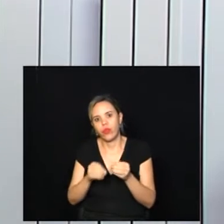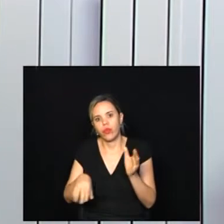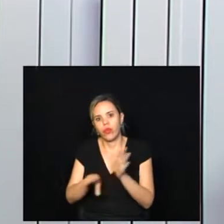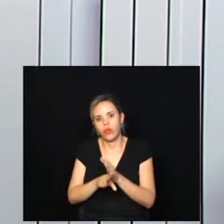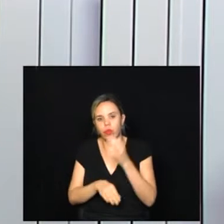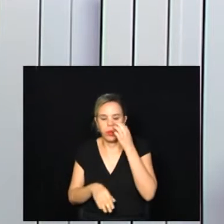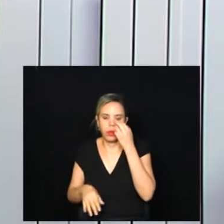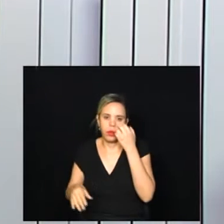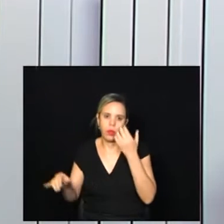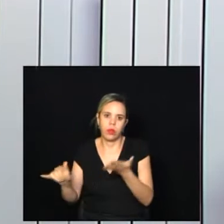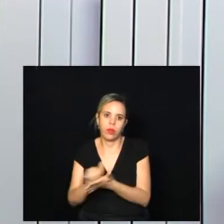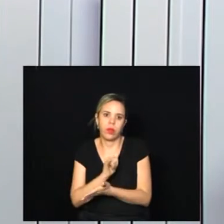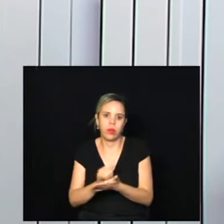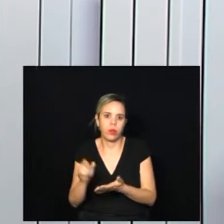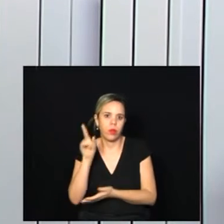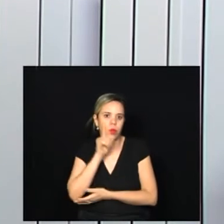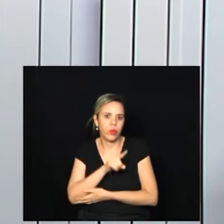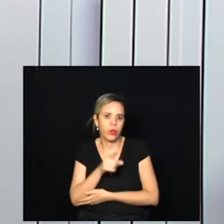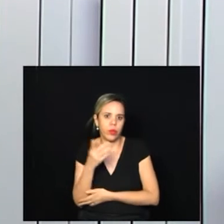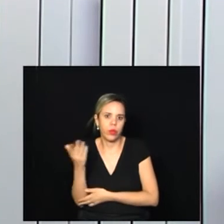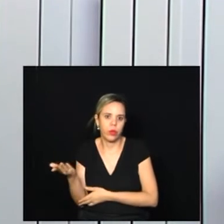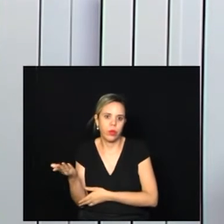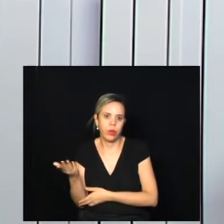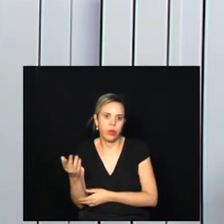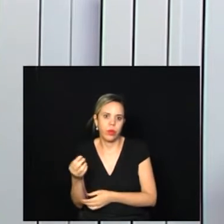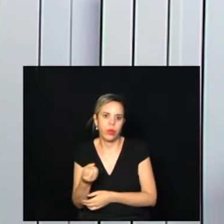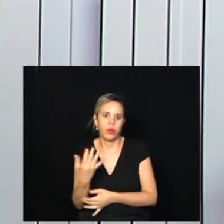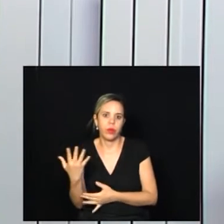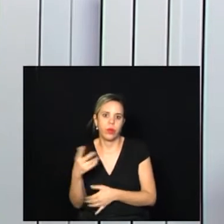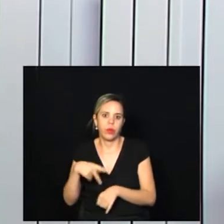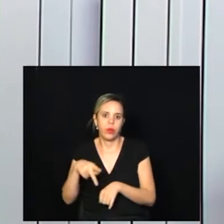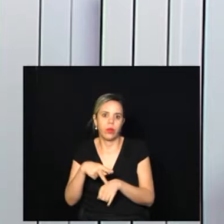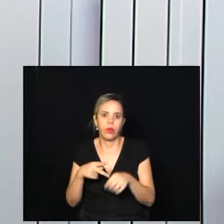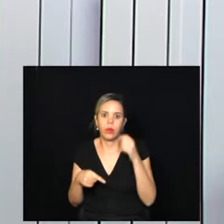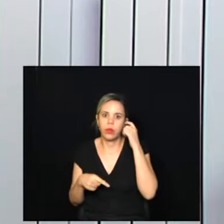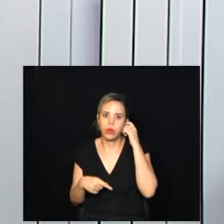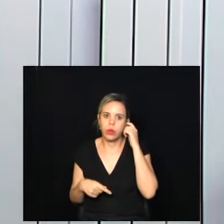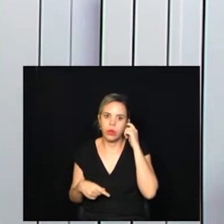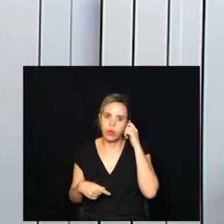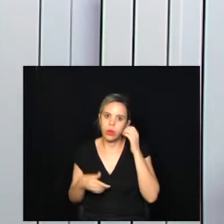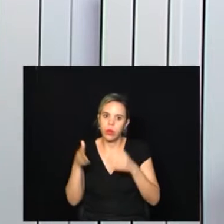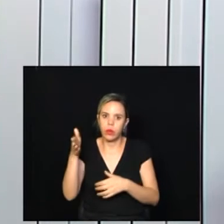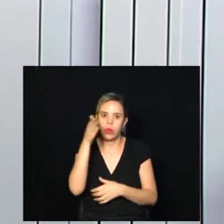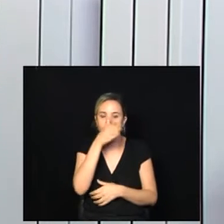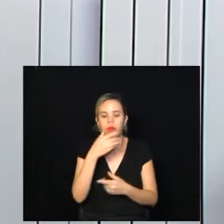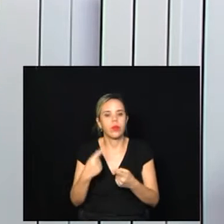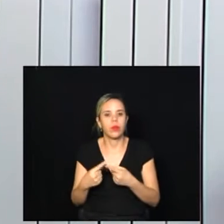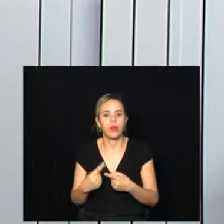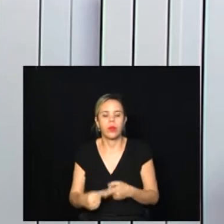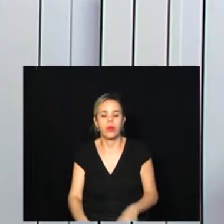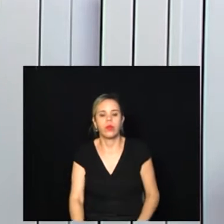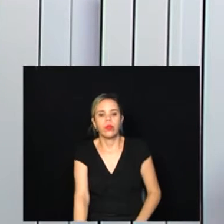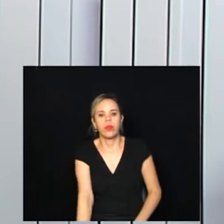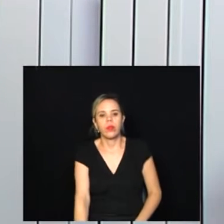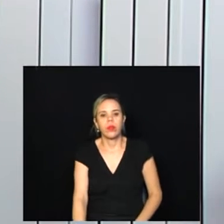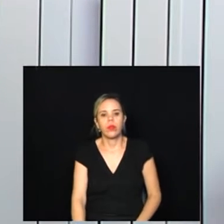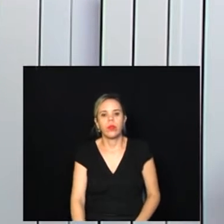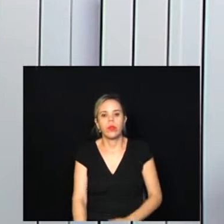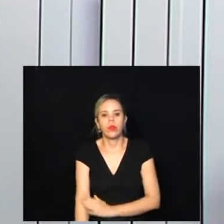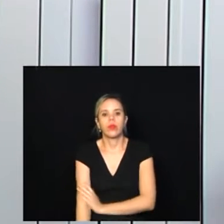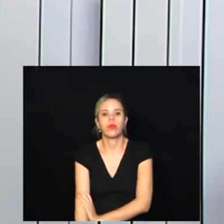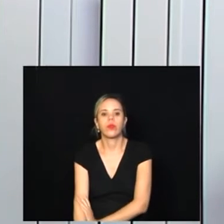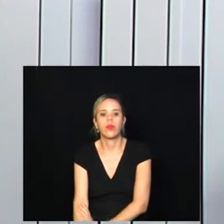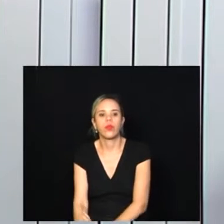parar em Nova York, nos Estados Unidos, e por quais países você passou e por quê. Ô Lígia, como é que era a